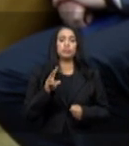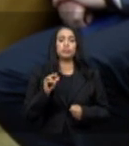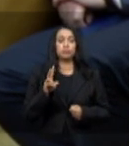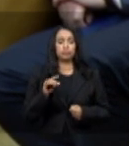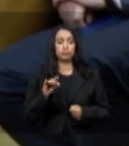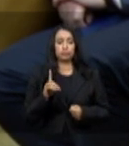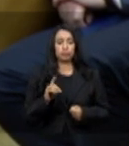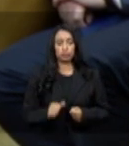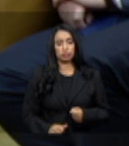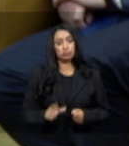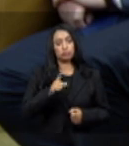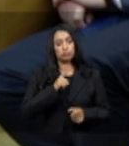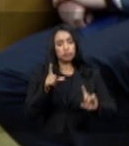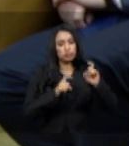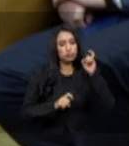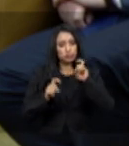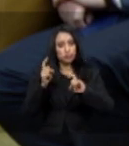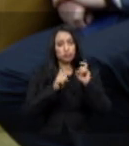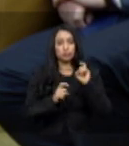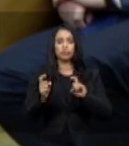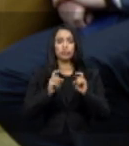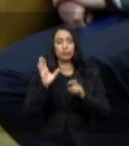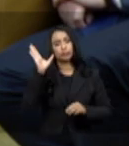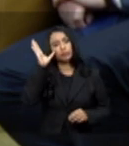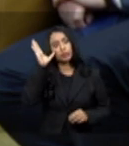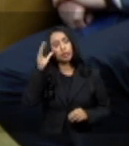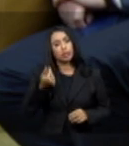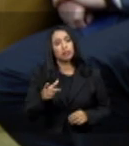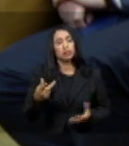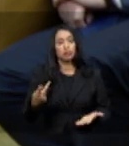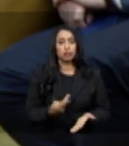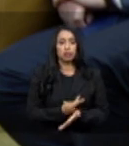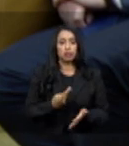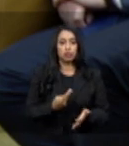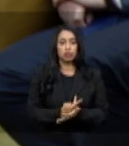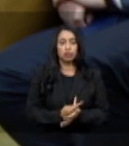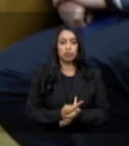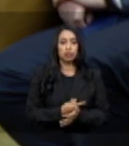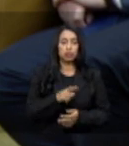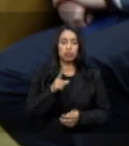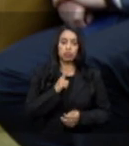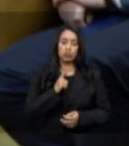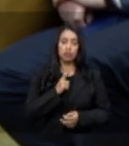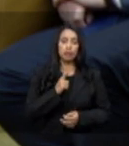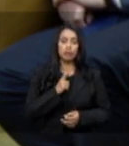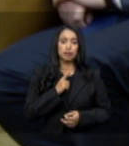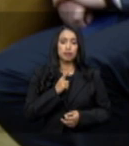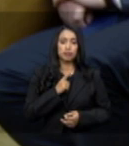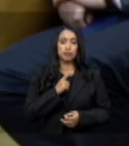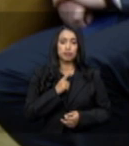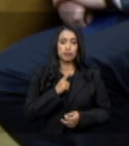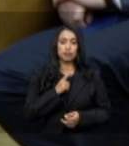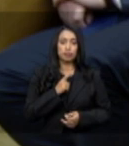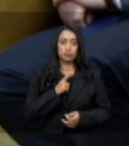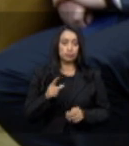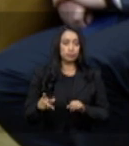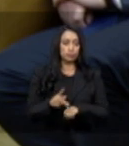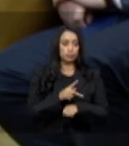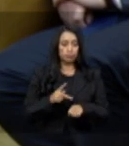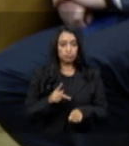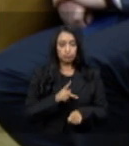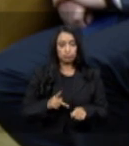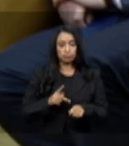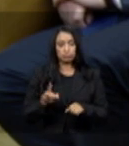gera preocupações qualquer decisão que proferiu qualquer medida adicionar o que exista no país